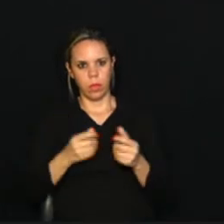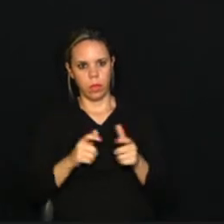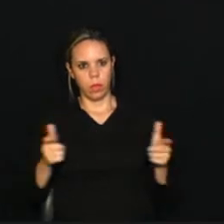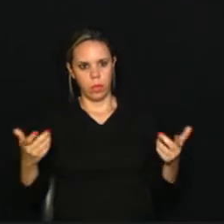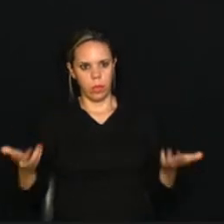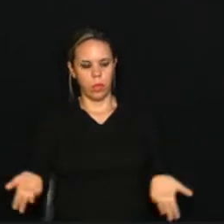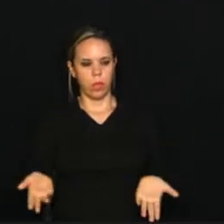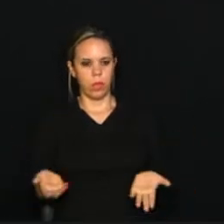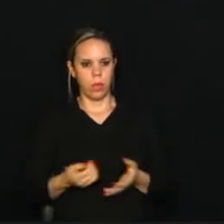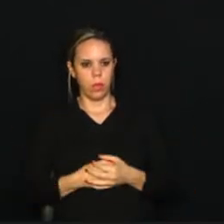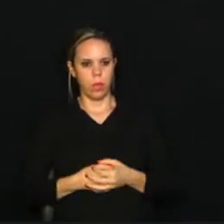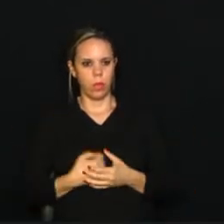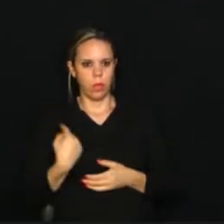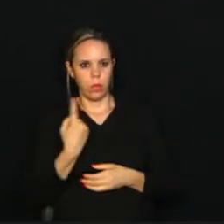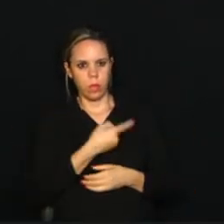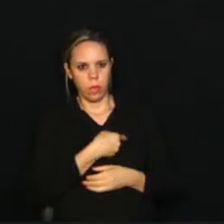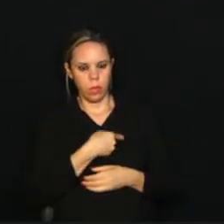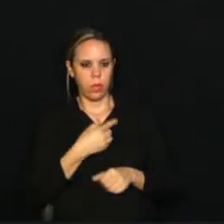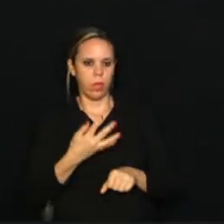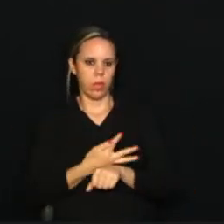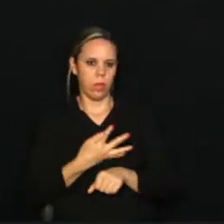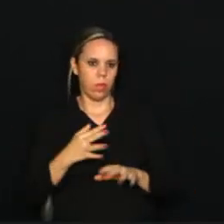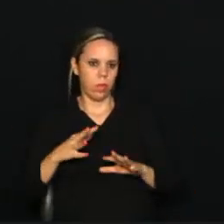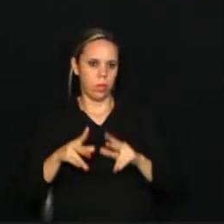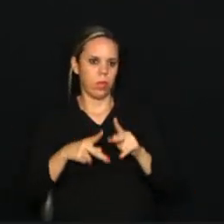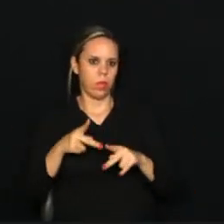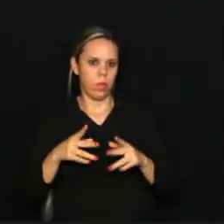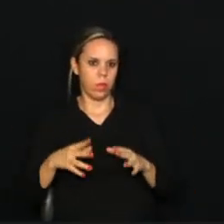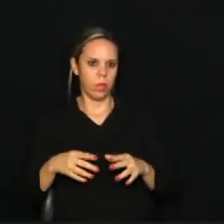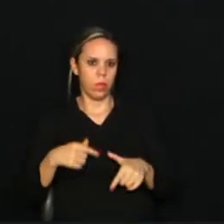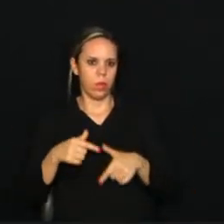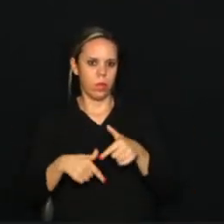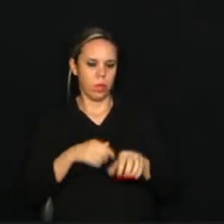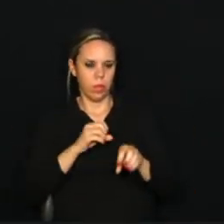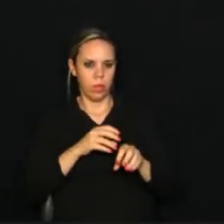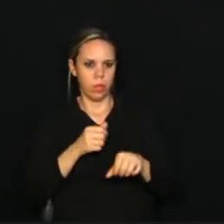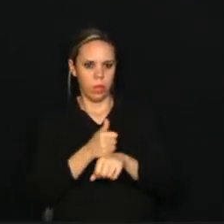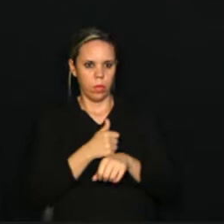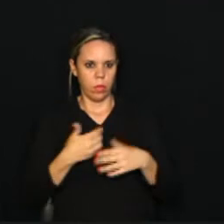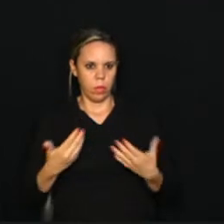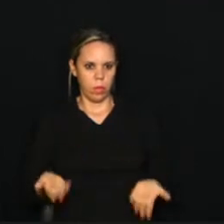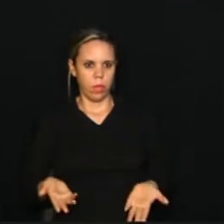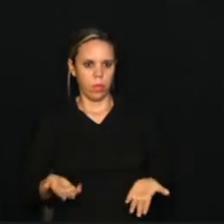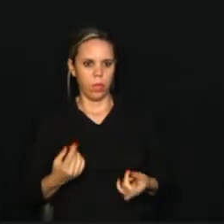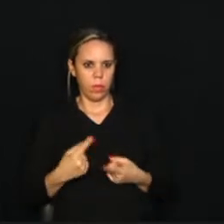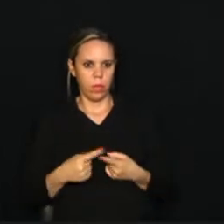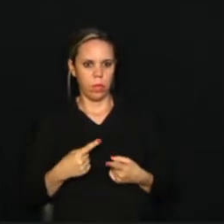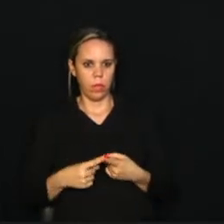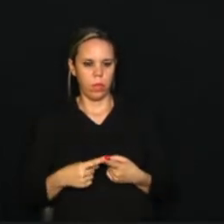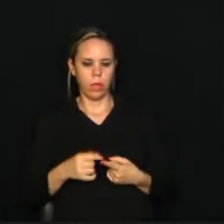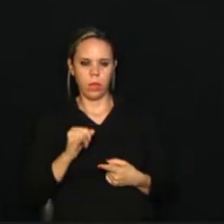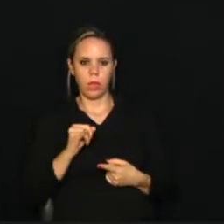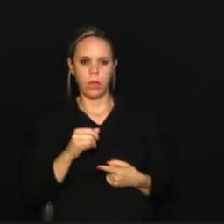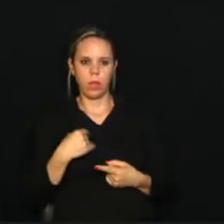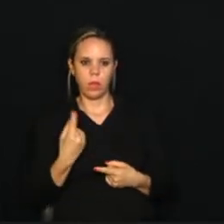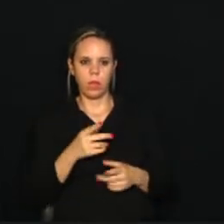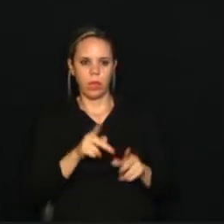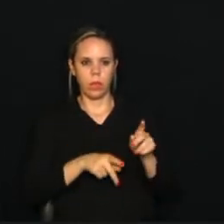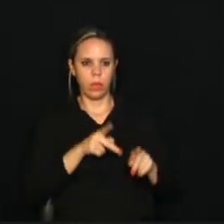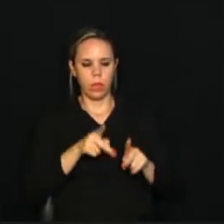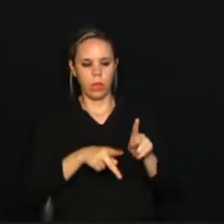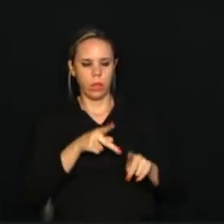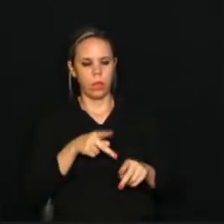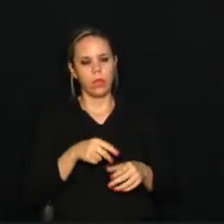grande de nossa parte, acho que de todos que trabalham com a educação, porque se de um lado, como muito bem